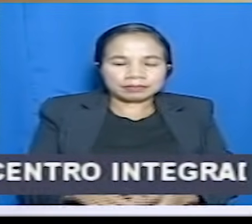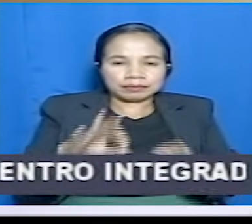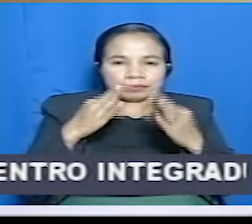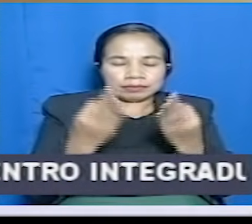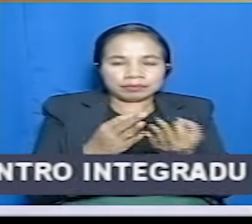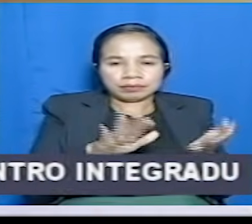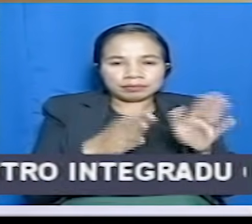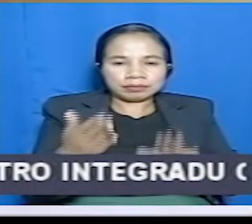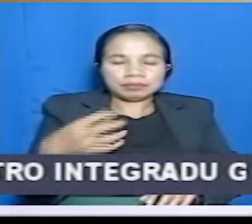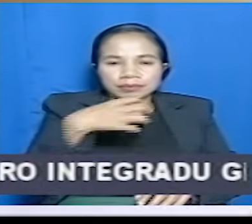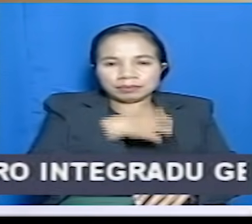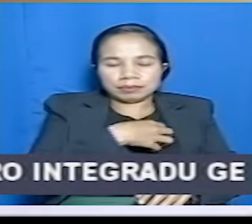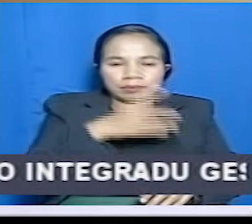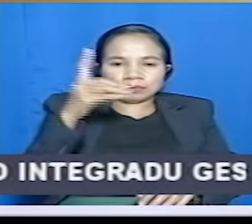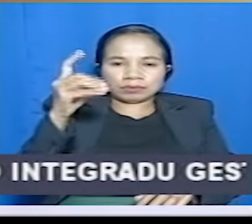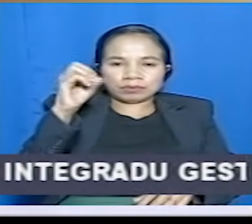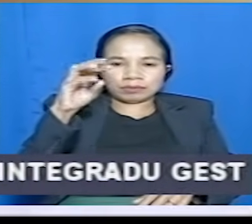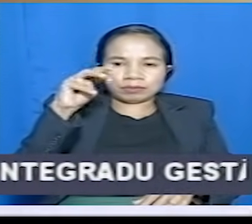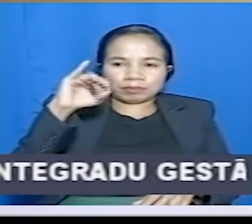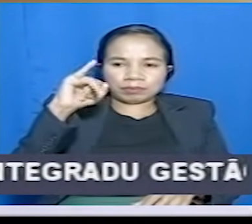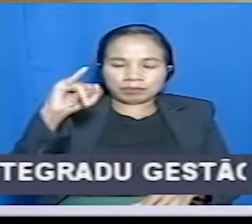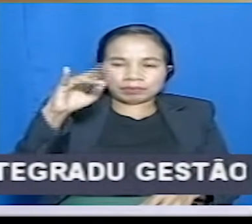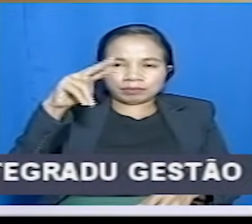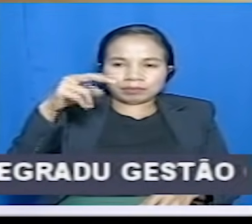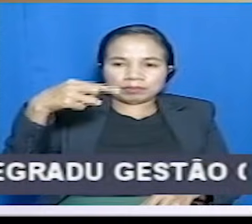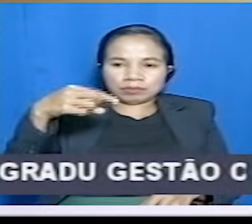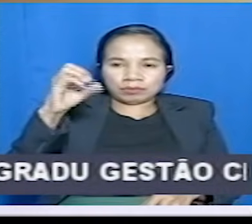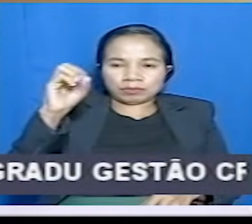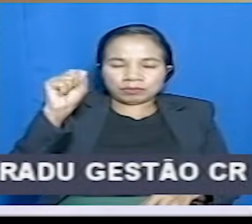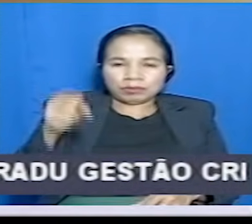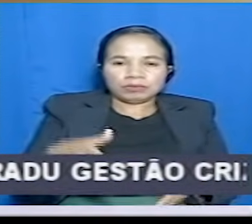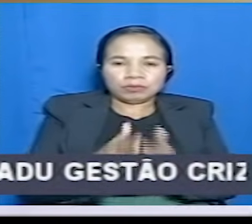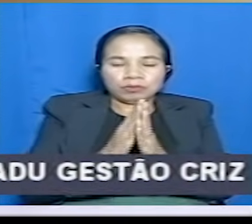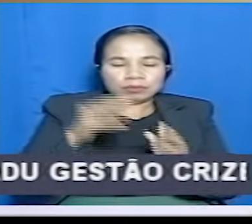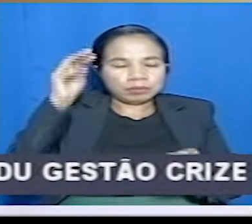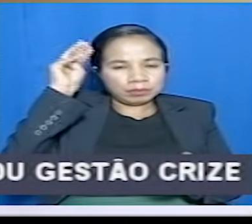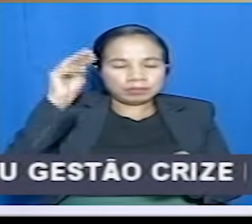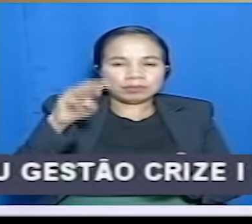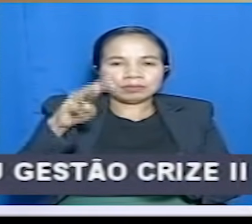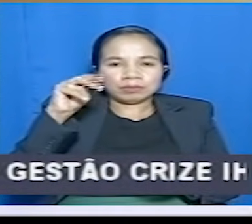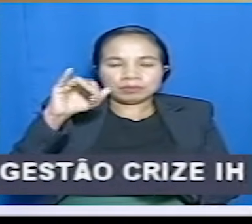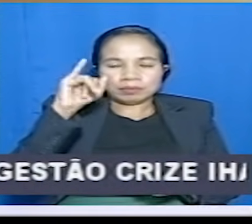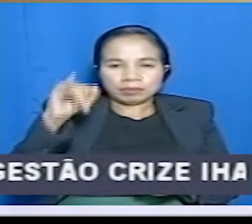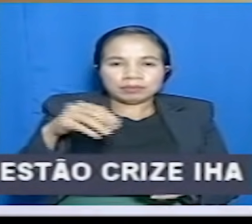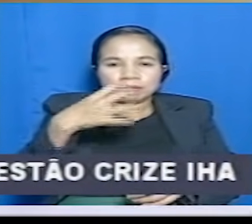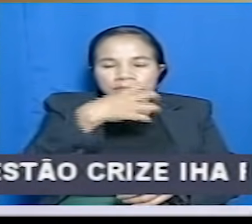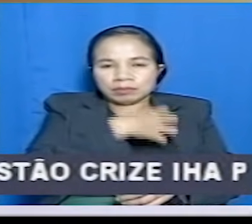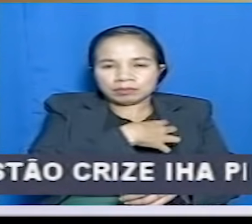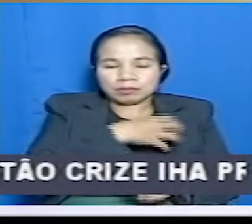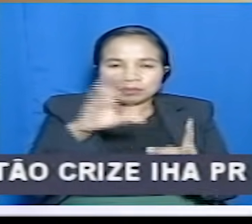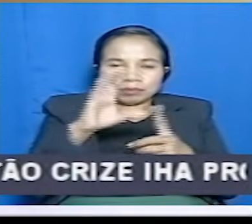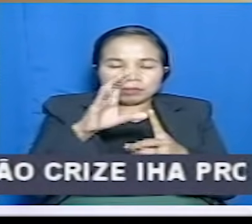Família Matibian Polícia Domingos da Costa alias Mabutar, husba Ministério Interior no Comando Geral